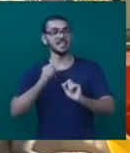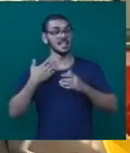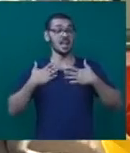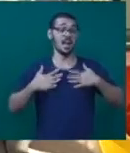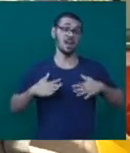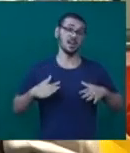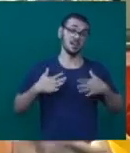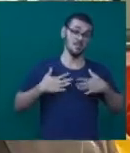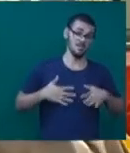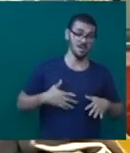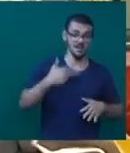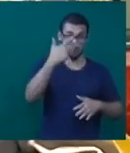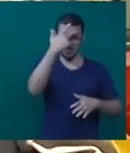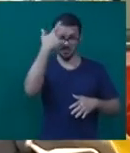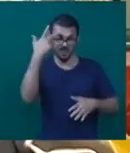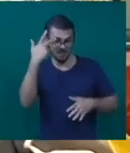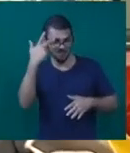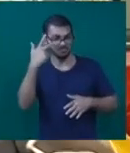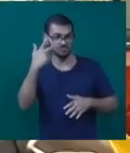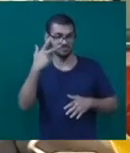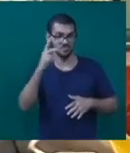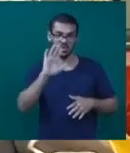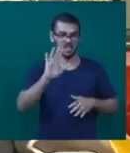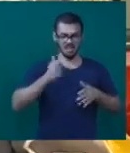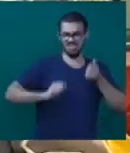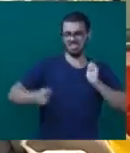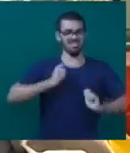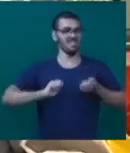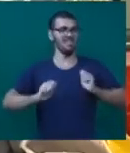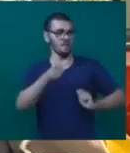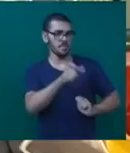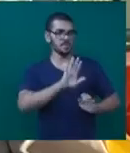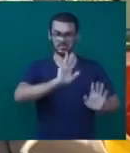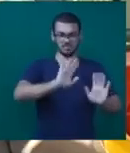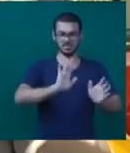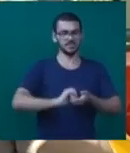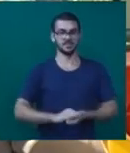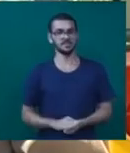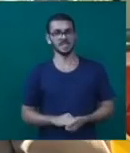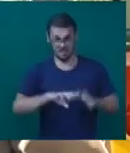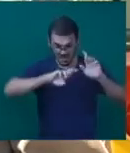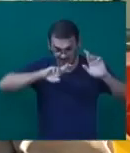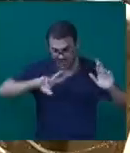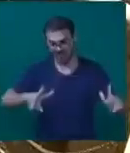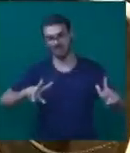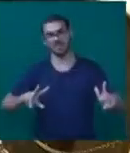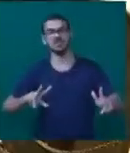a vítima do que causar uma ansiedade nessa vítima, né? Então, a diferença toda está aí nesse